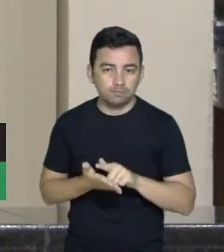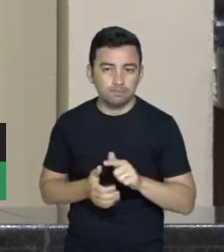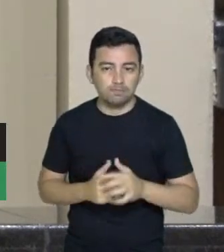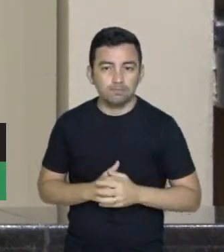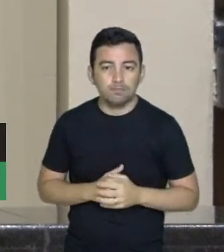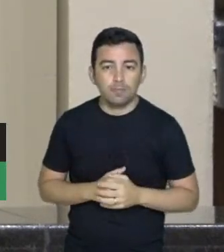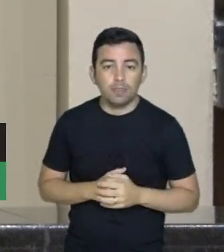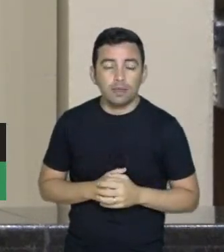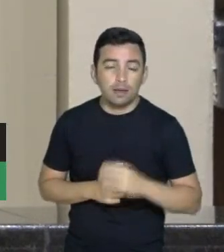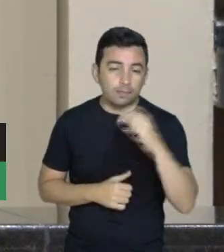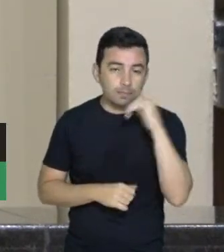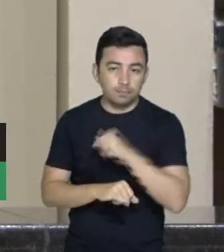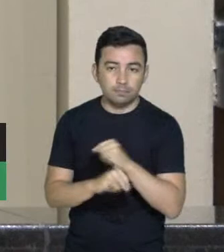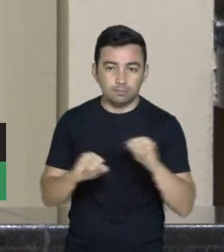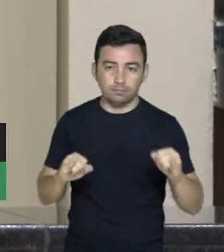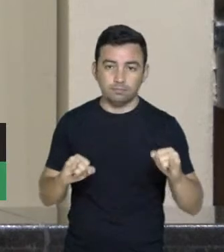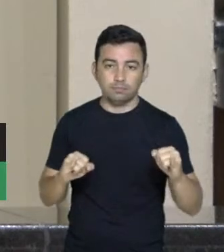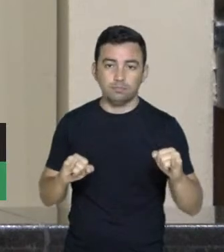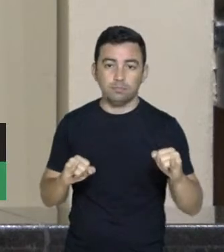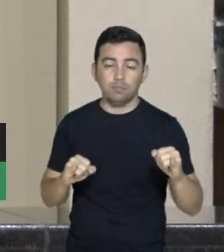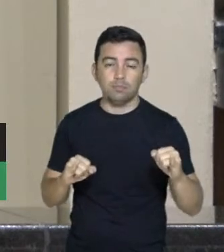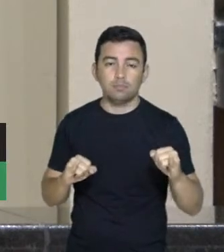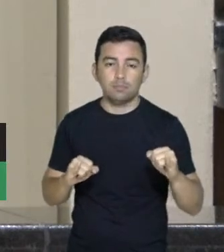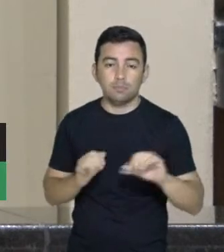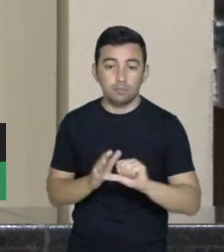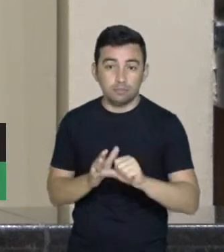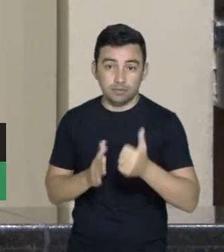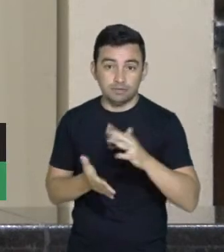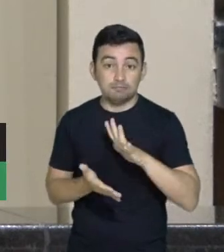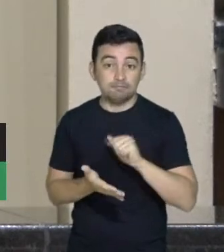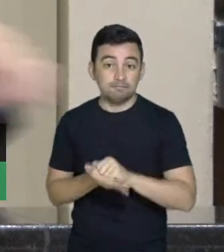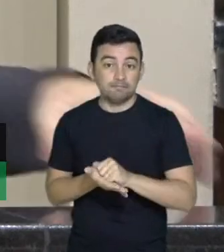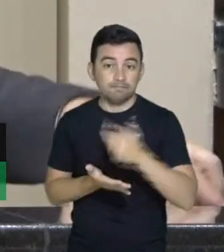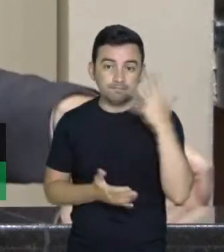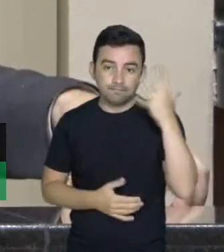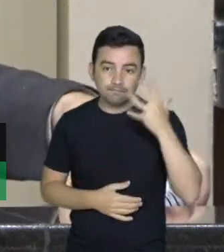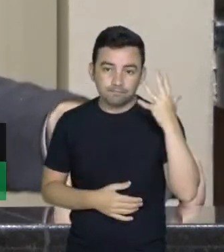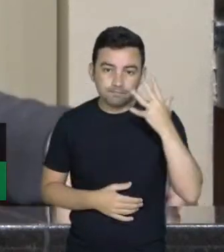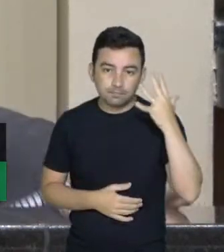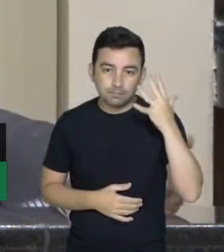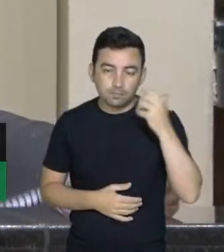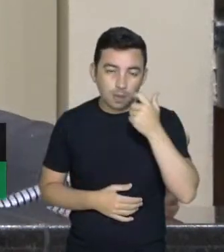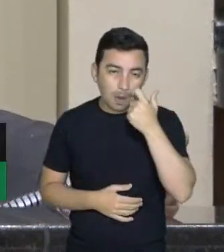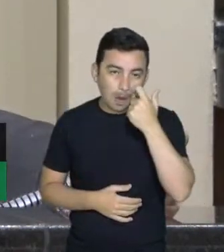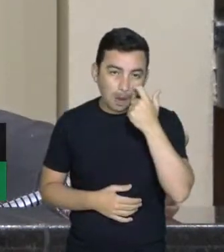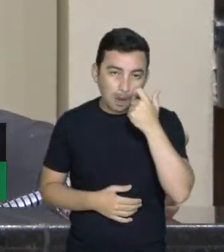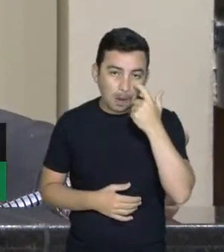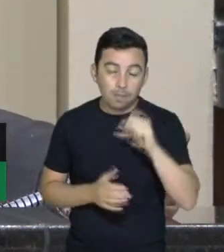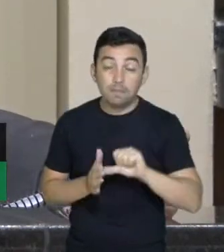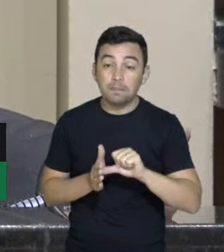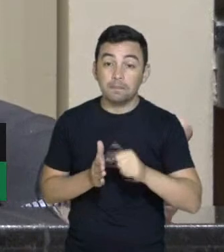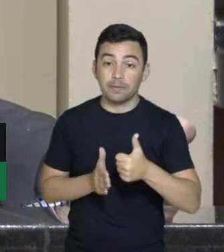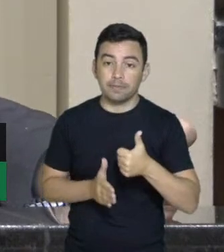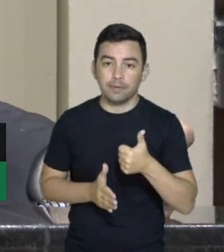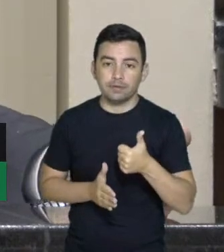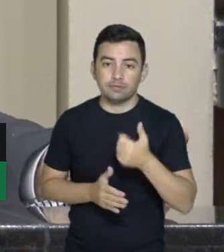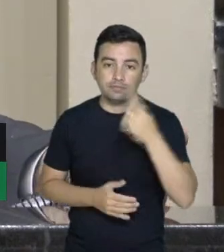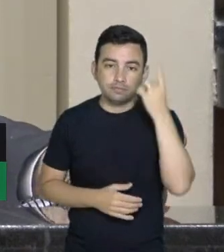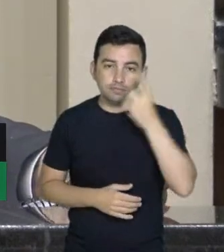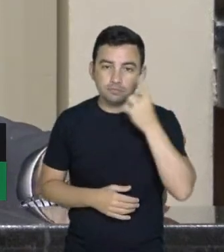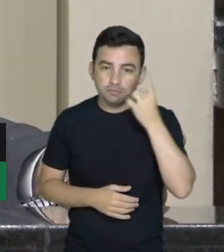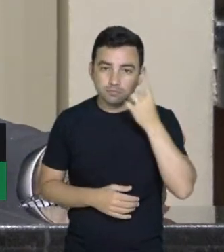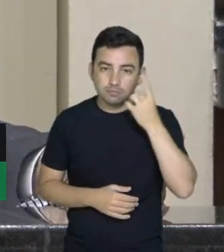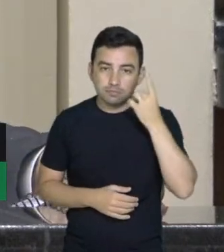Breves comunicações. Inscrito para falar. Primeiro lugar, deputado